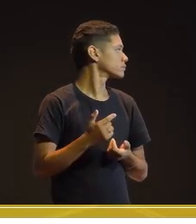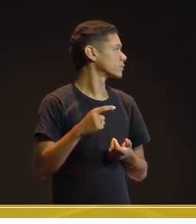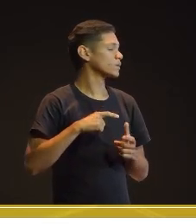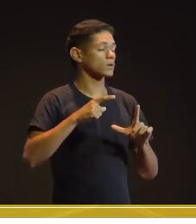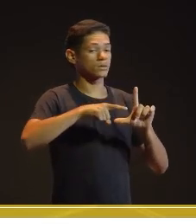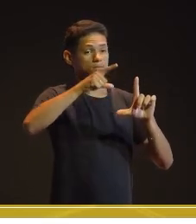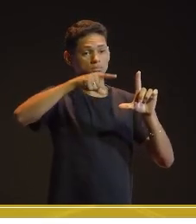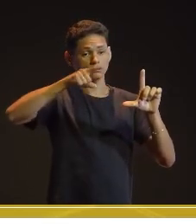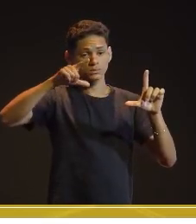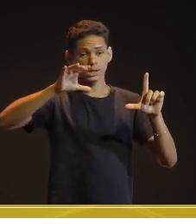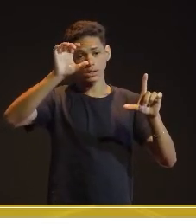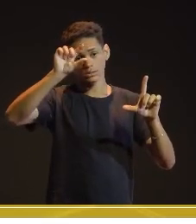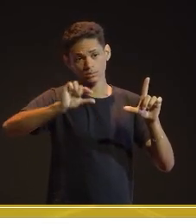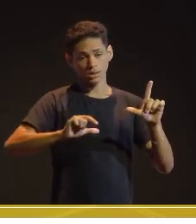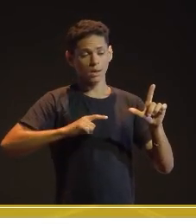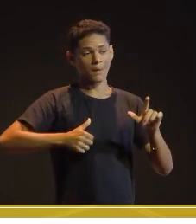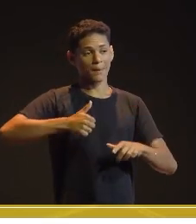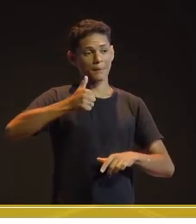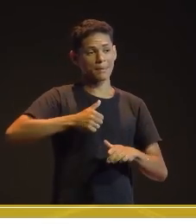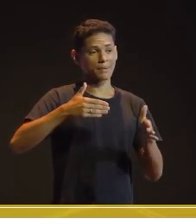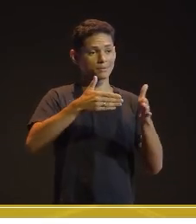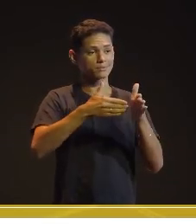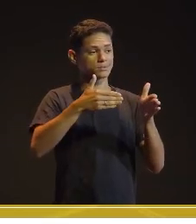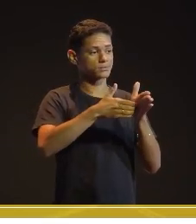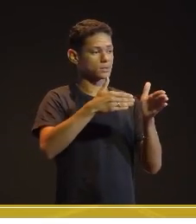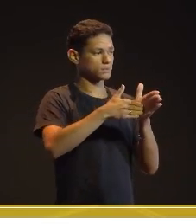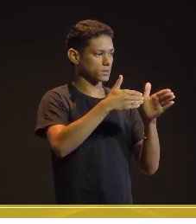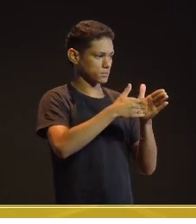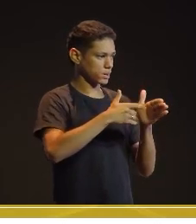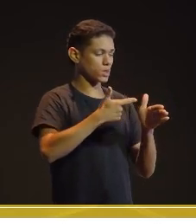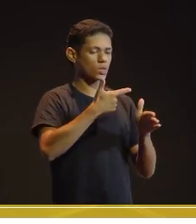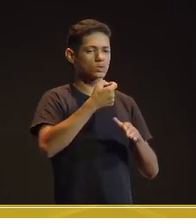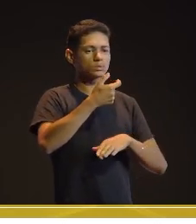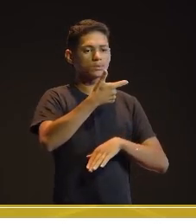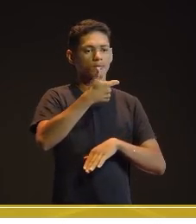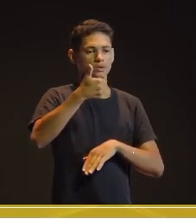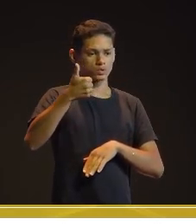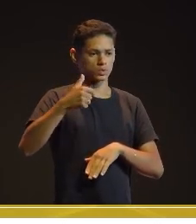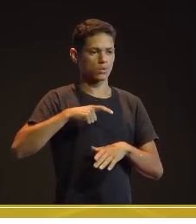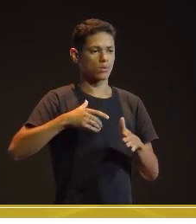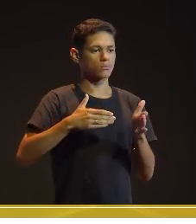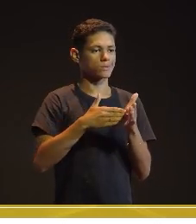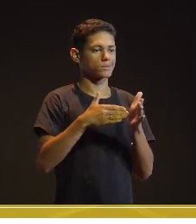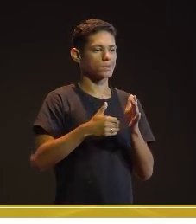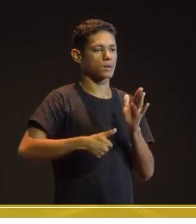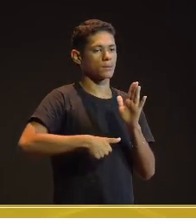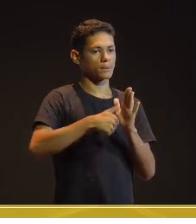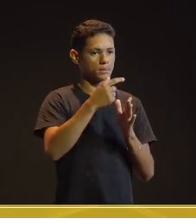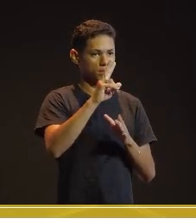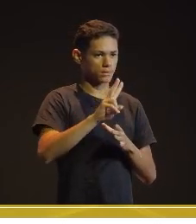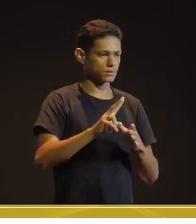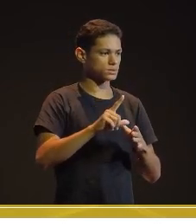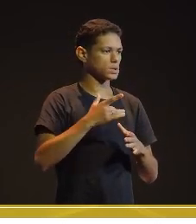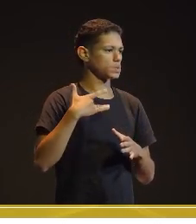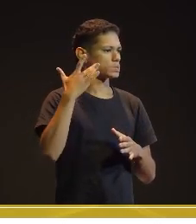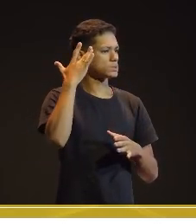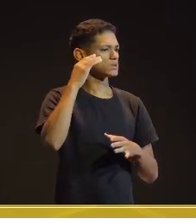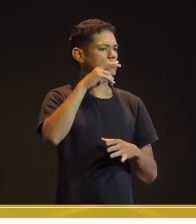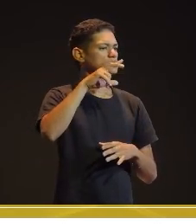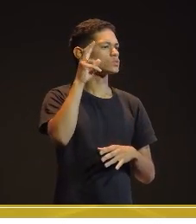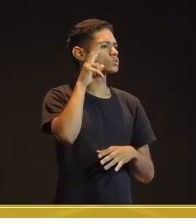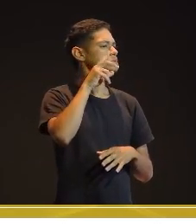recente, internacional, a primeira barreira, a partir de 2021, ela vem sendo apontada como a primeira barreira. Eu não